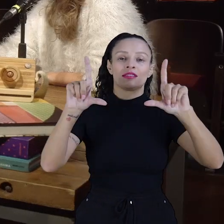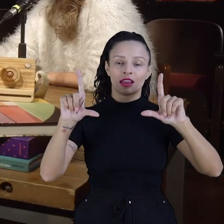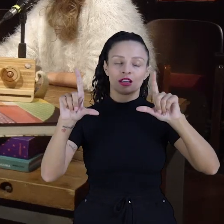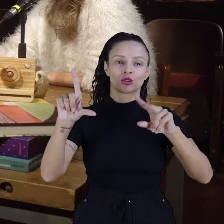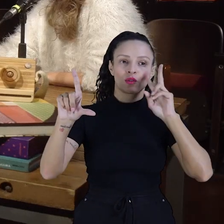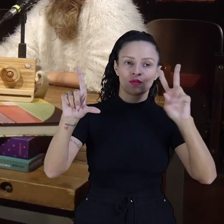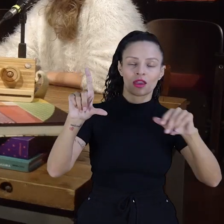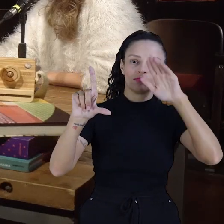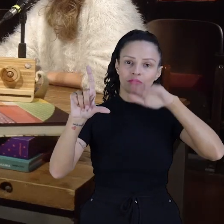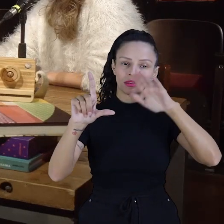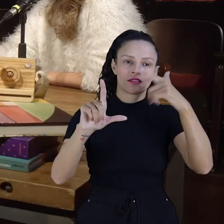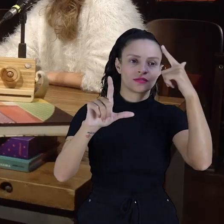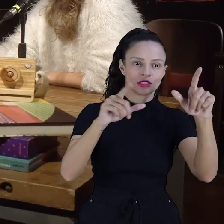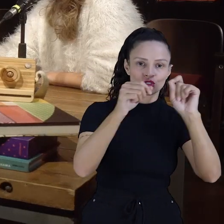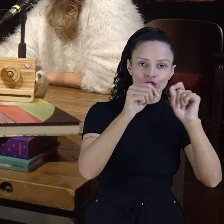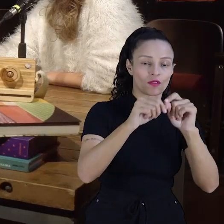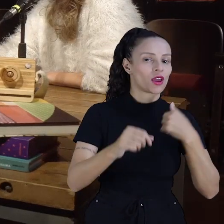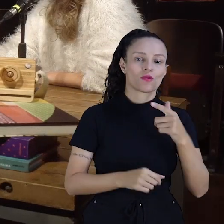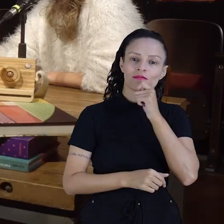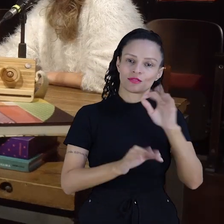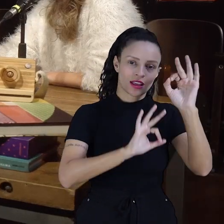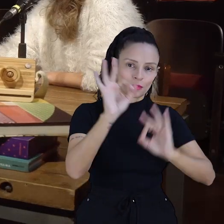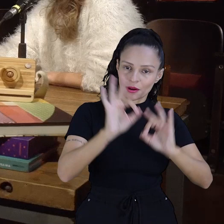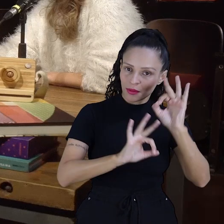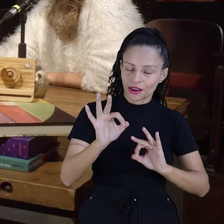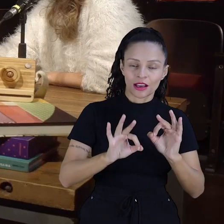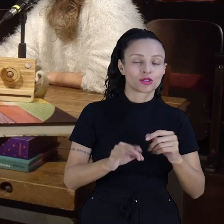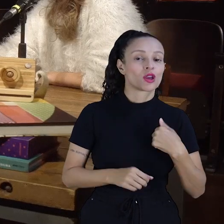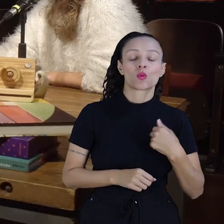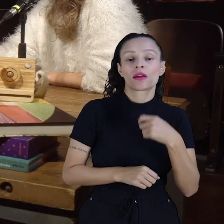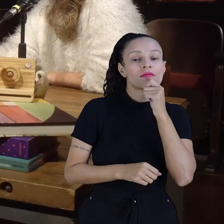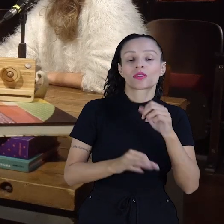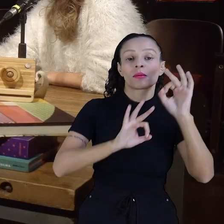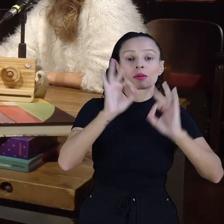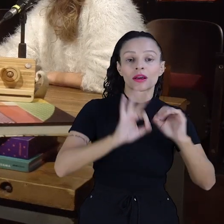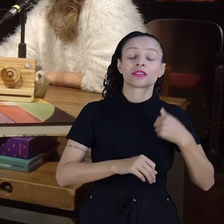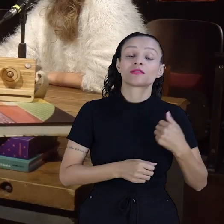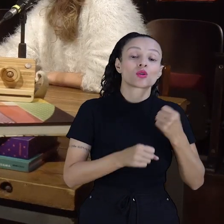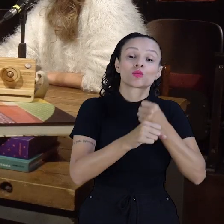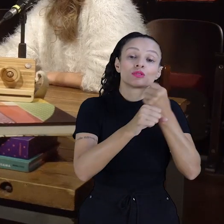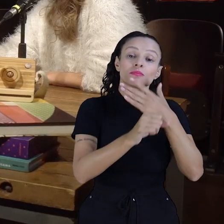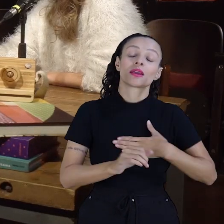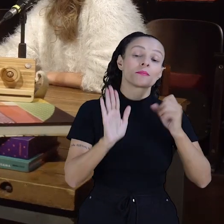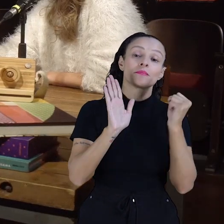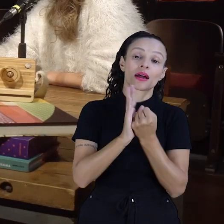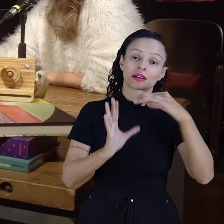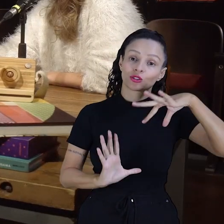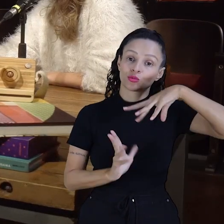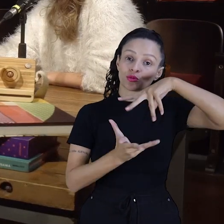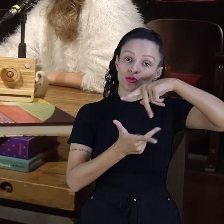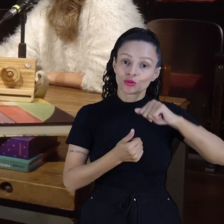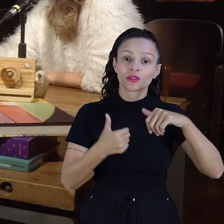com isso, porque eu acho que eu não estava preparado naquela época para reler nada. Eu estava construindo as minhas marcas no